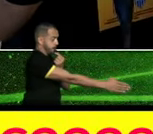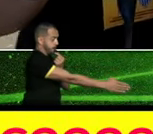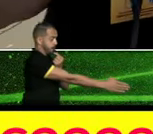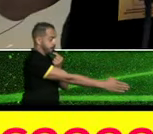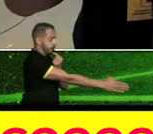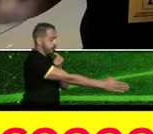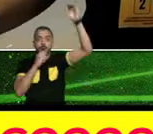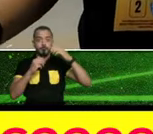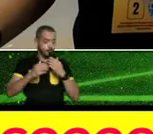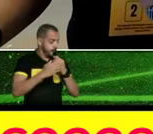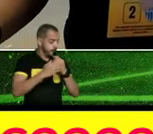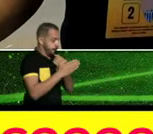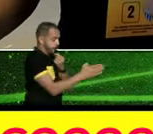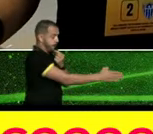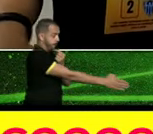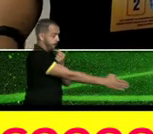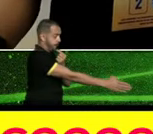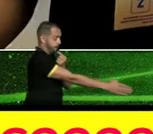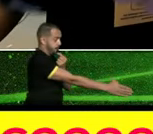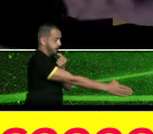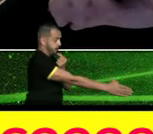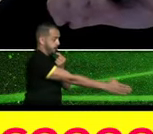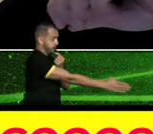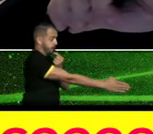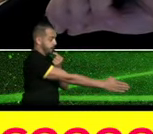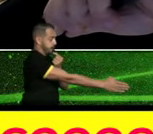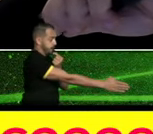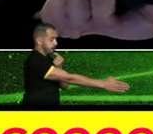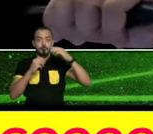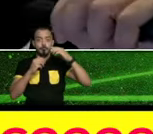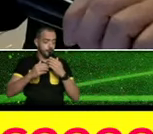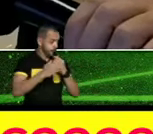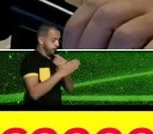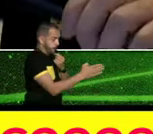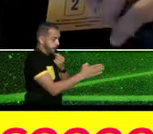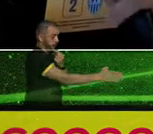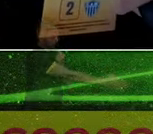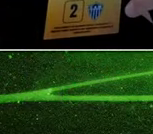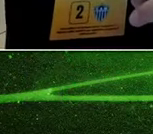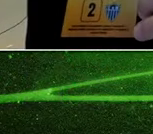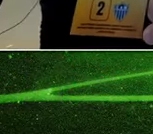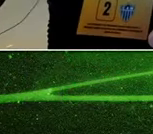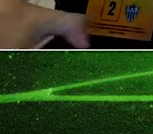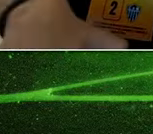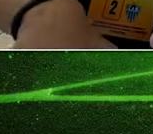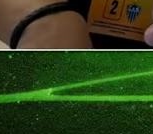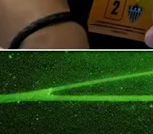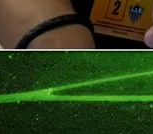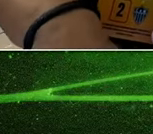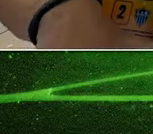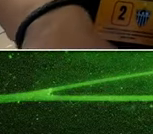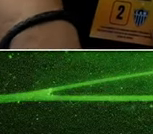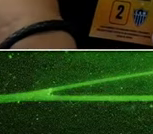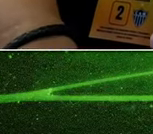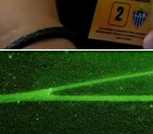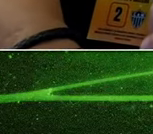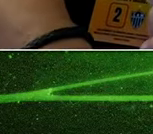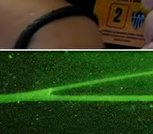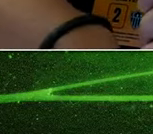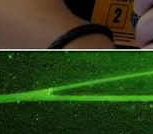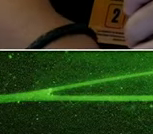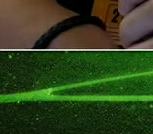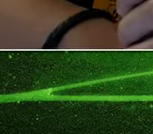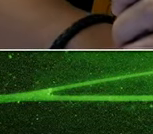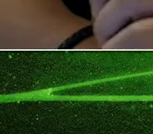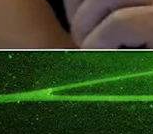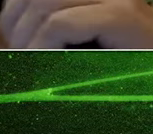zero para o Cruzeiro e ganhou qual é a tradução de fux qual é a tradução de fux foi isso que